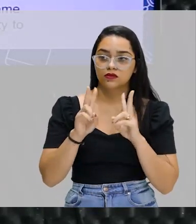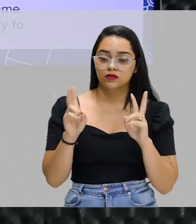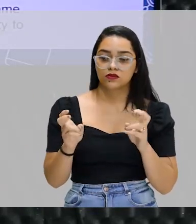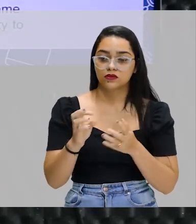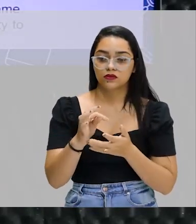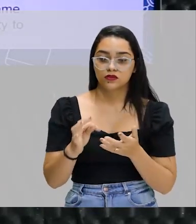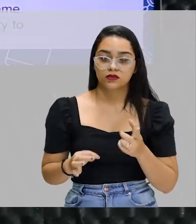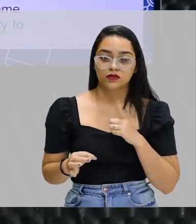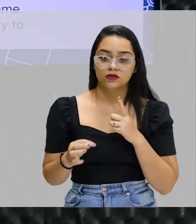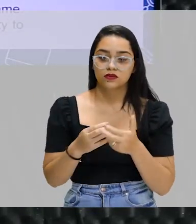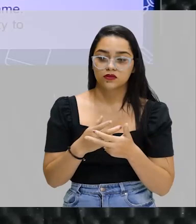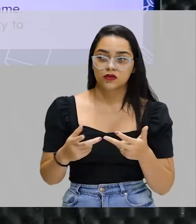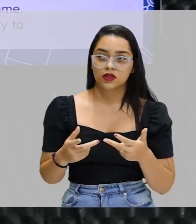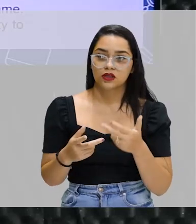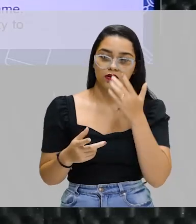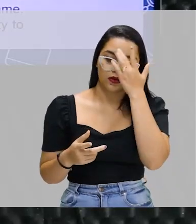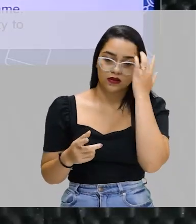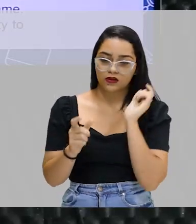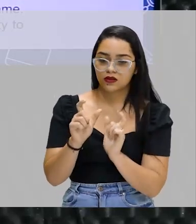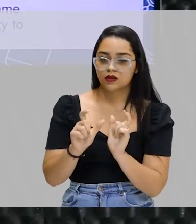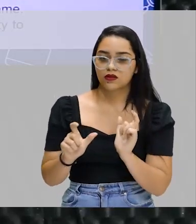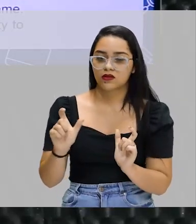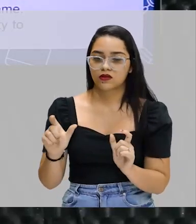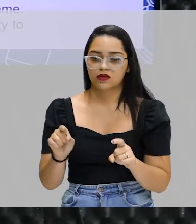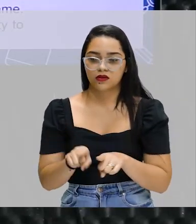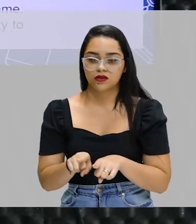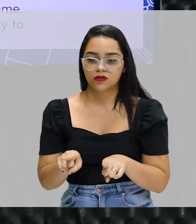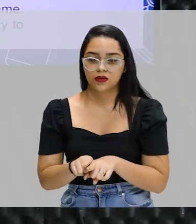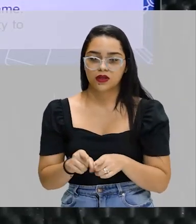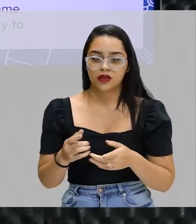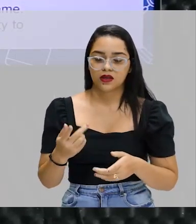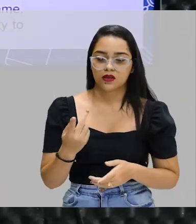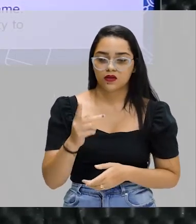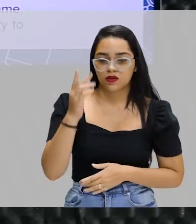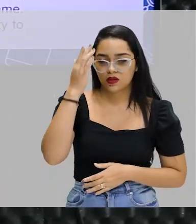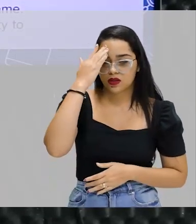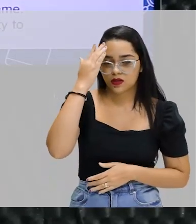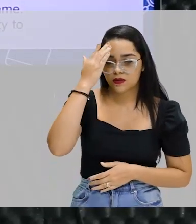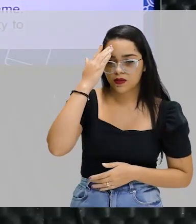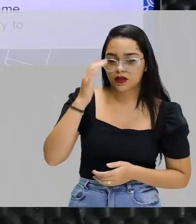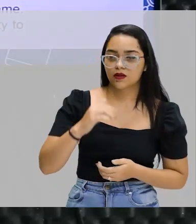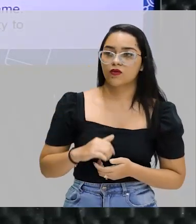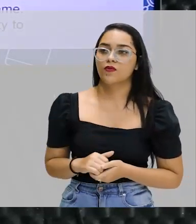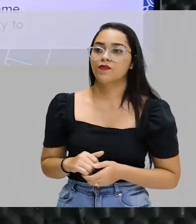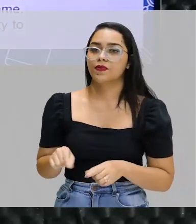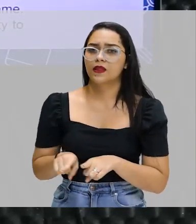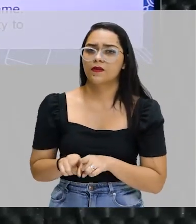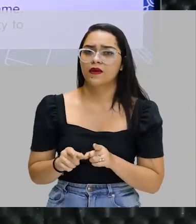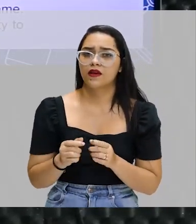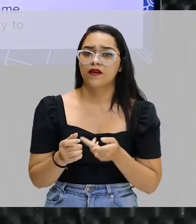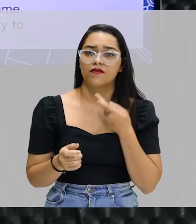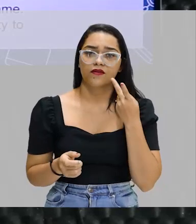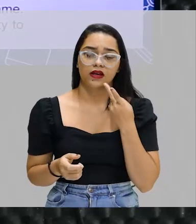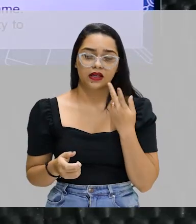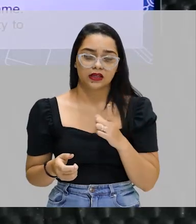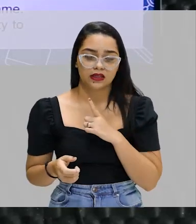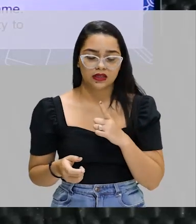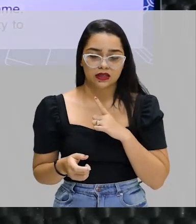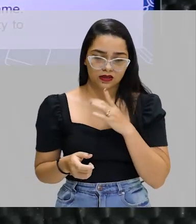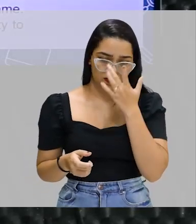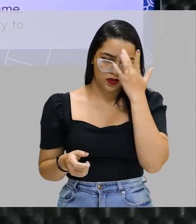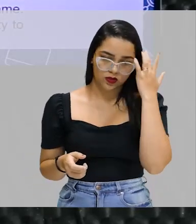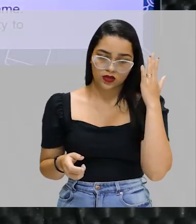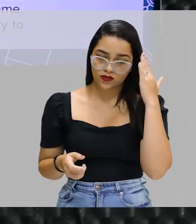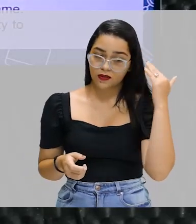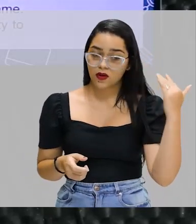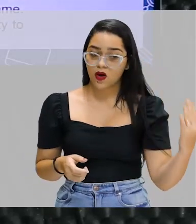do texto. Tem várias palavras parecidas com o português que facilitariam a sua compreensão. Aí ele continua falando de